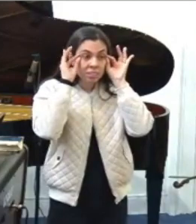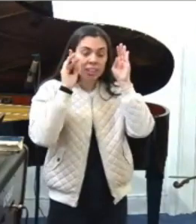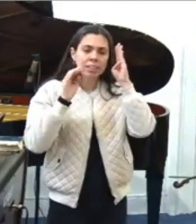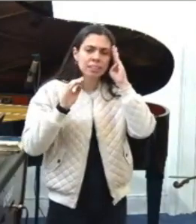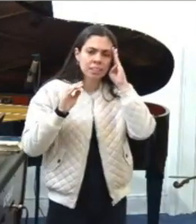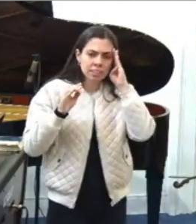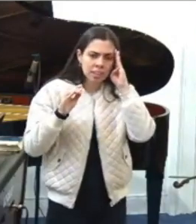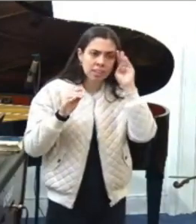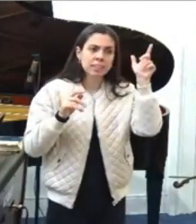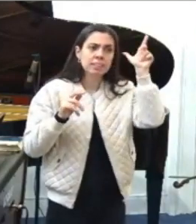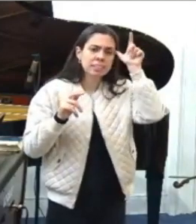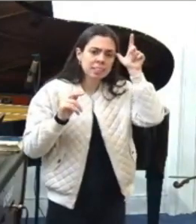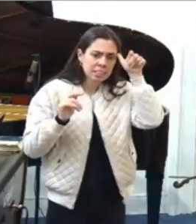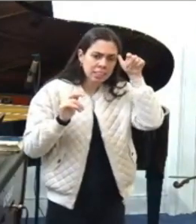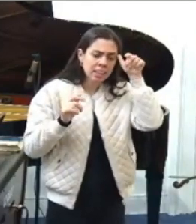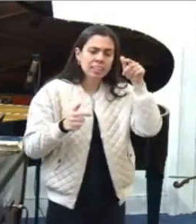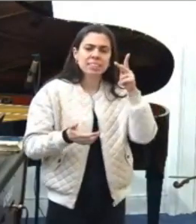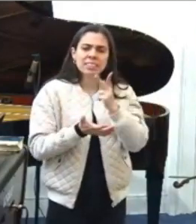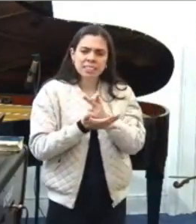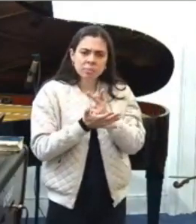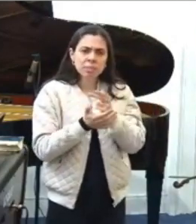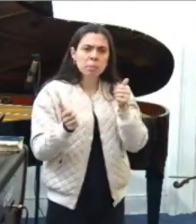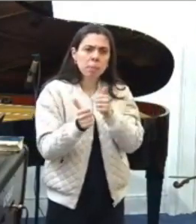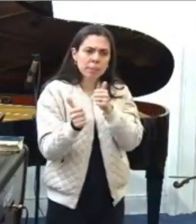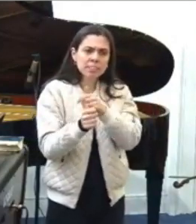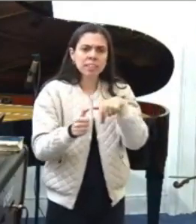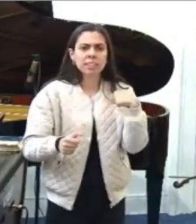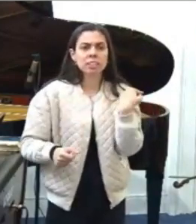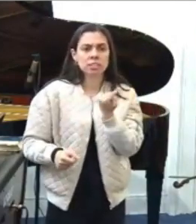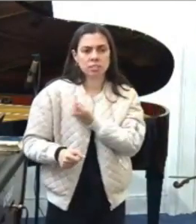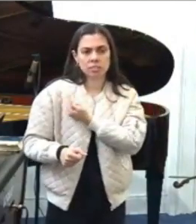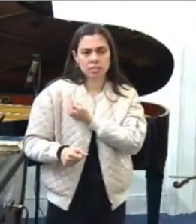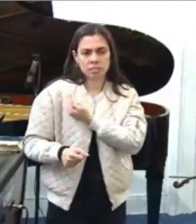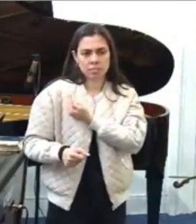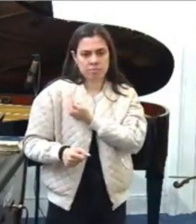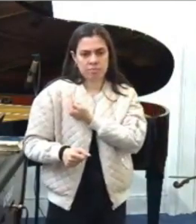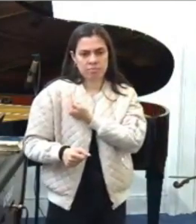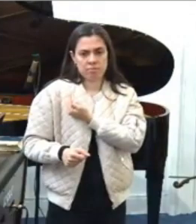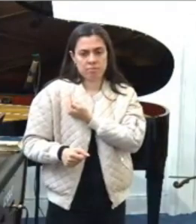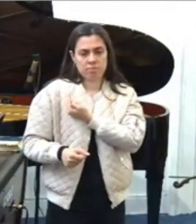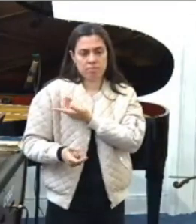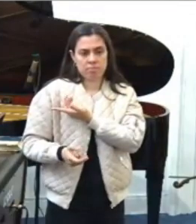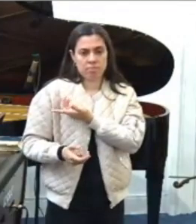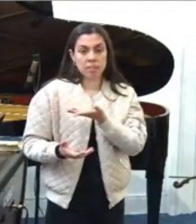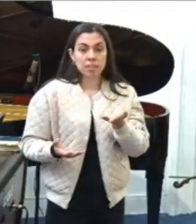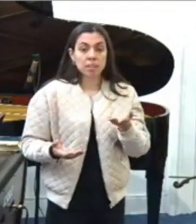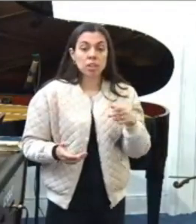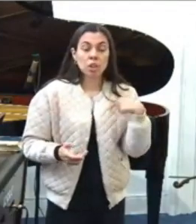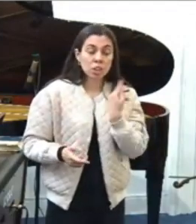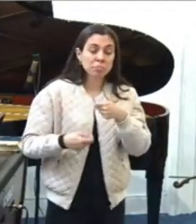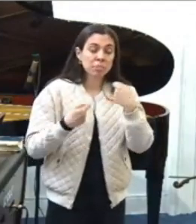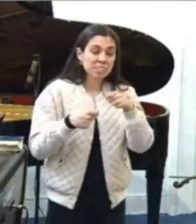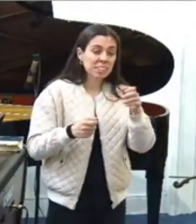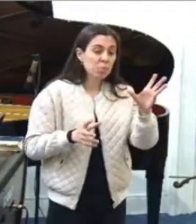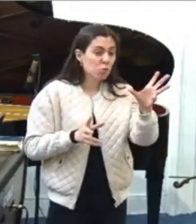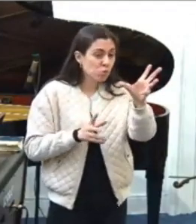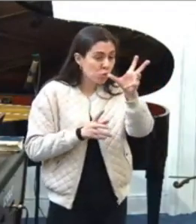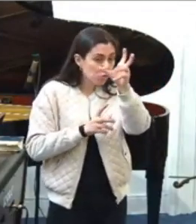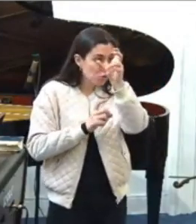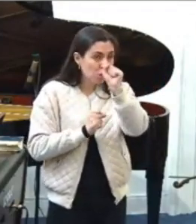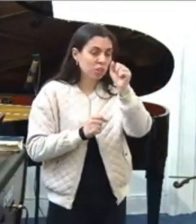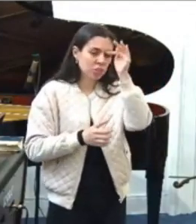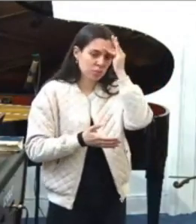julgar tudo aquilo que se coloca diante dos nossos olhos, como se aquilo fosse certo ou errado, mas só